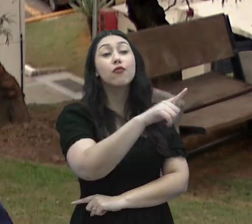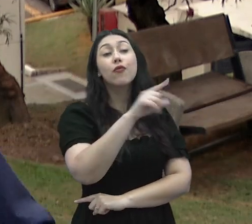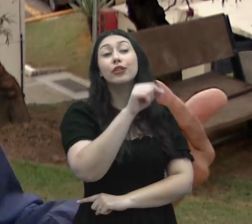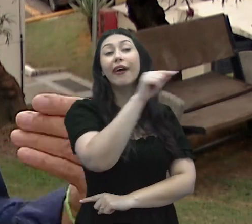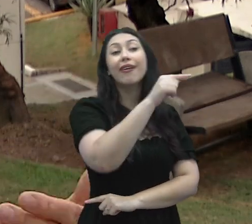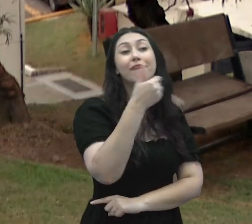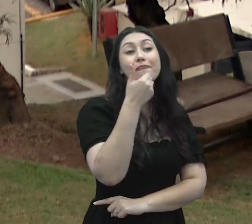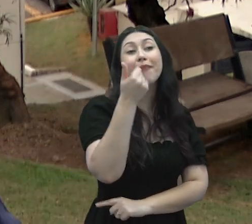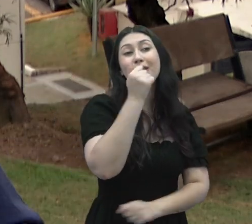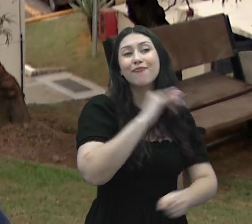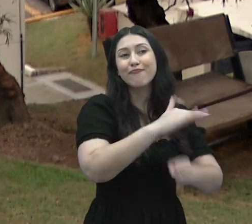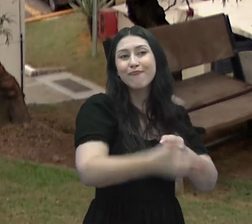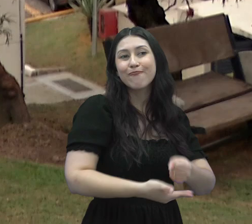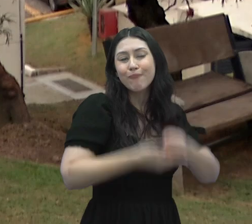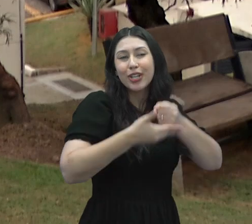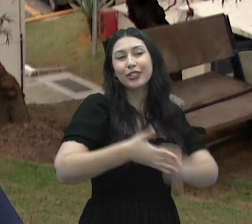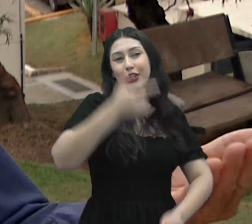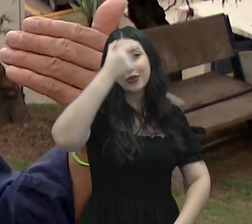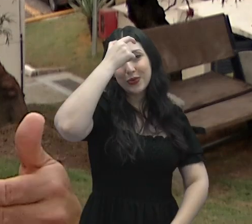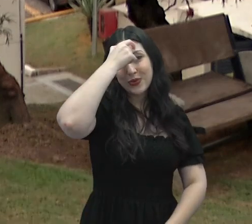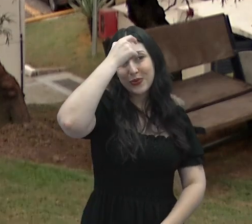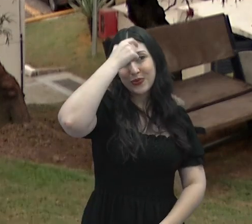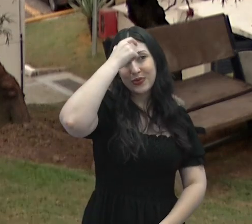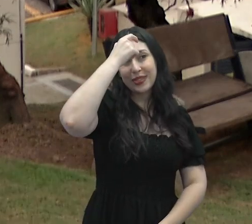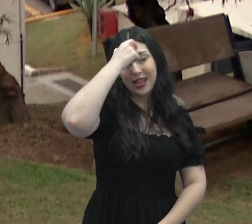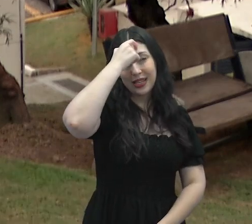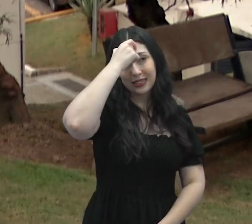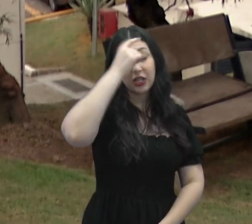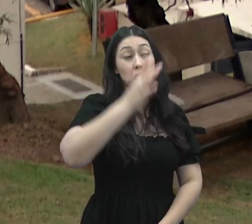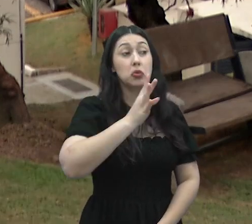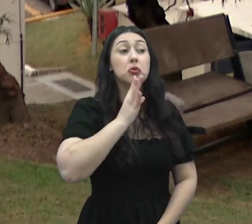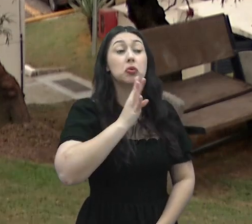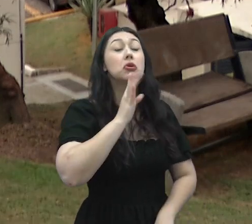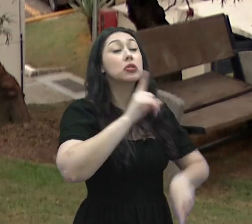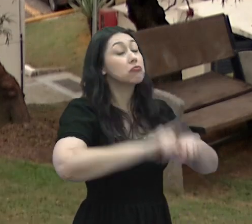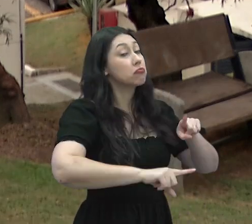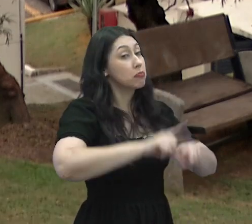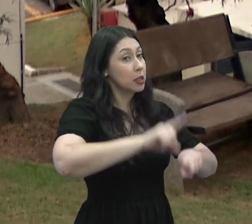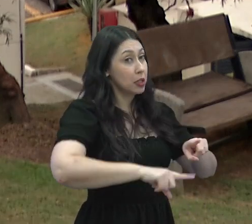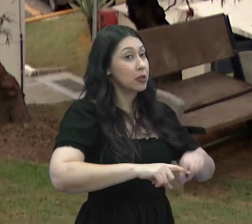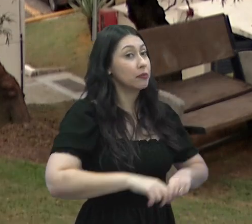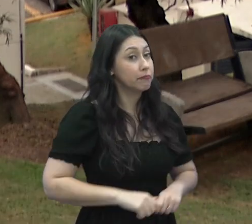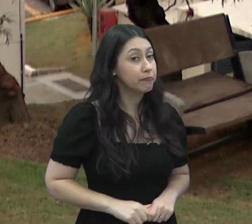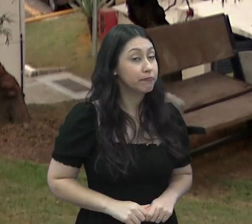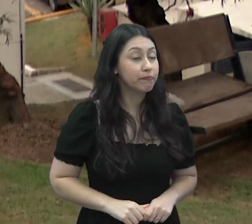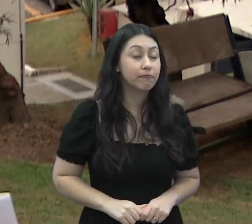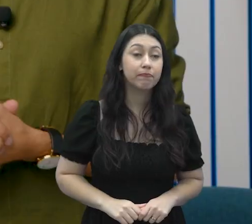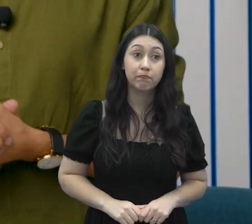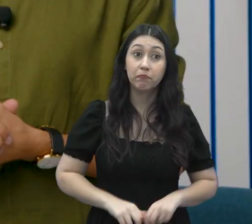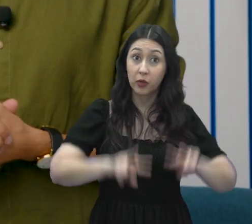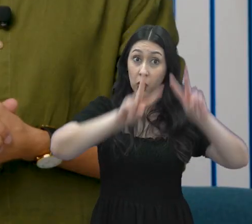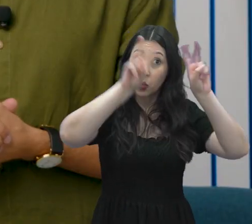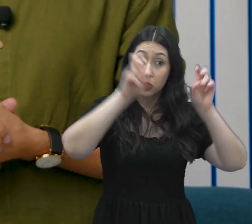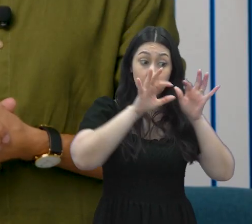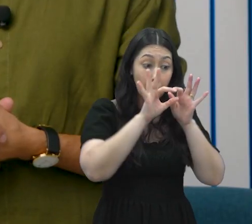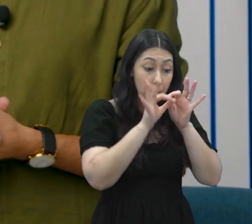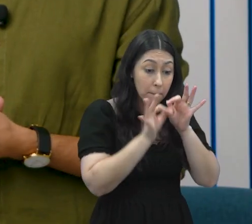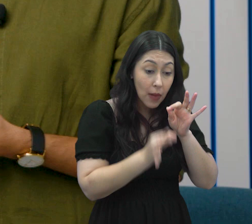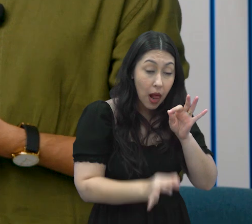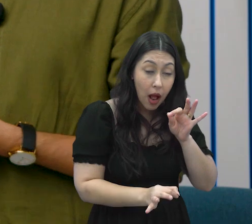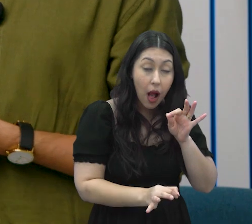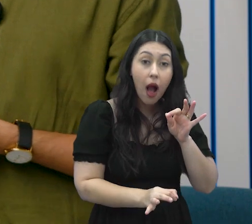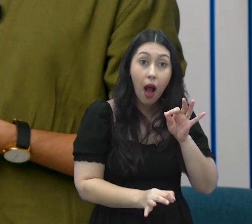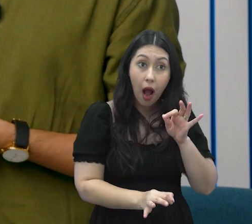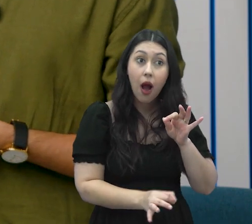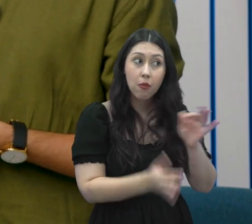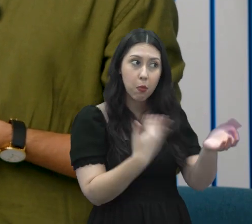tomada de consciência, ele vai poder fazer essa escolha com uma consciência sobre aquele tipo de produto, né? Assunto amplo, né,